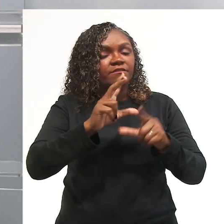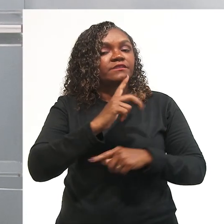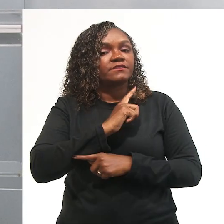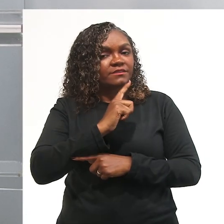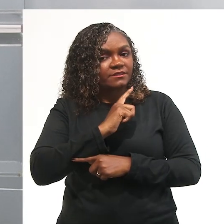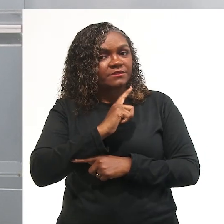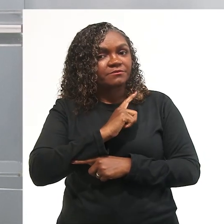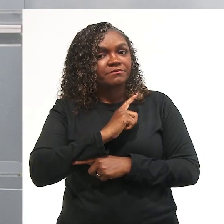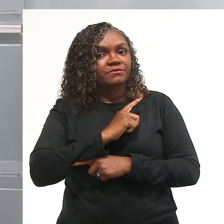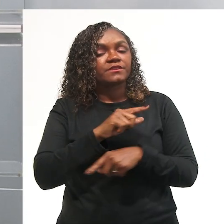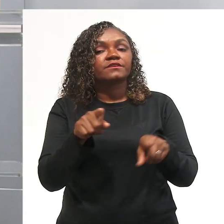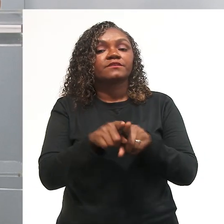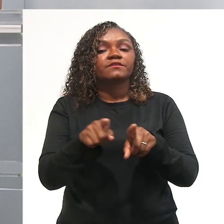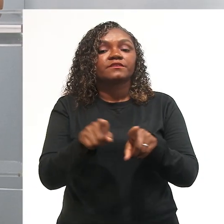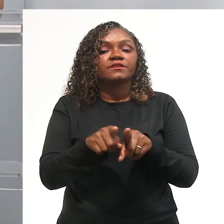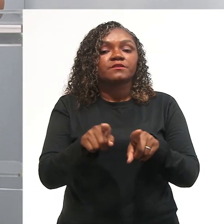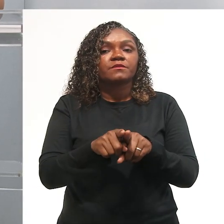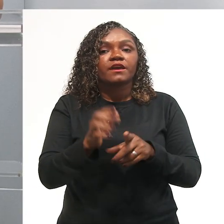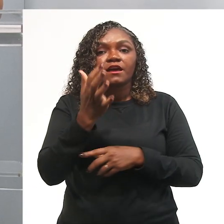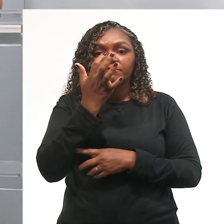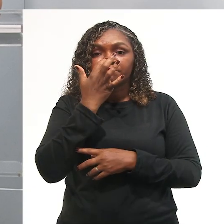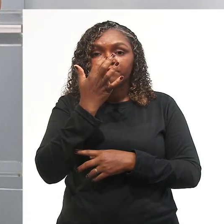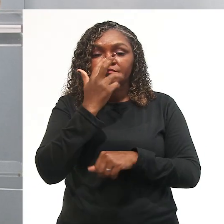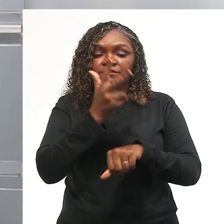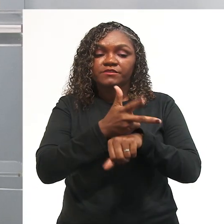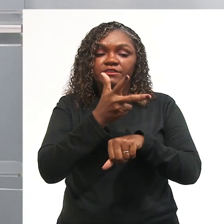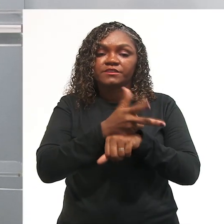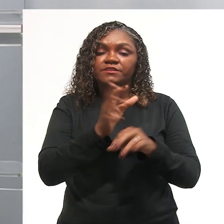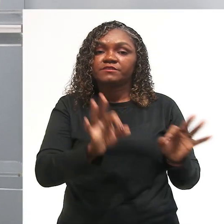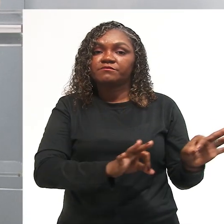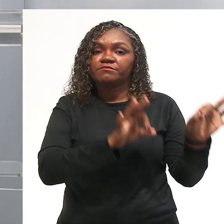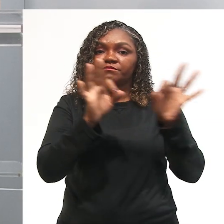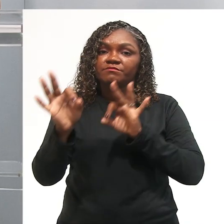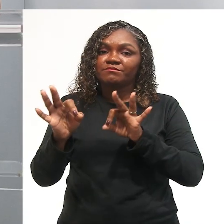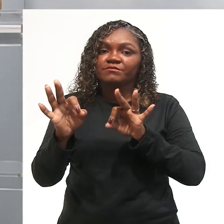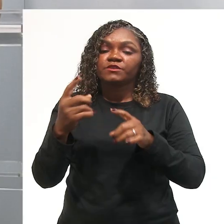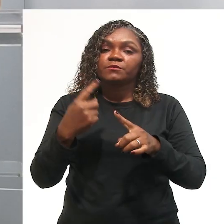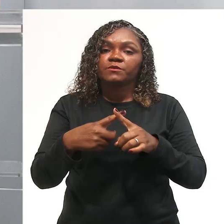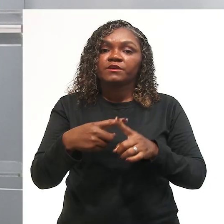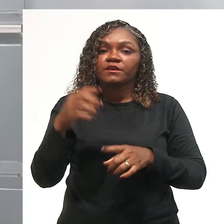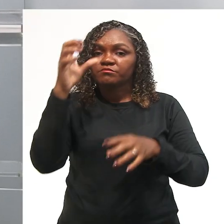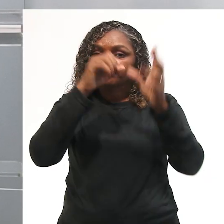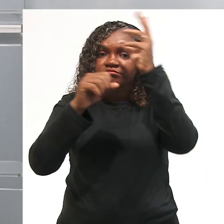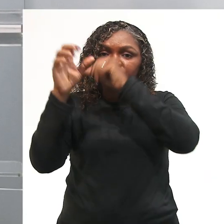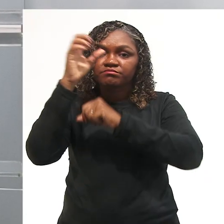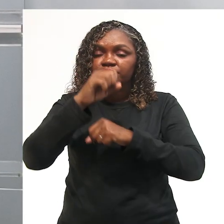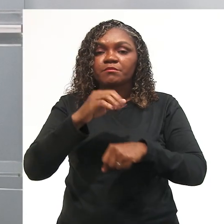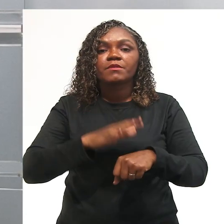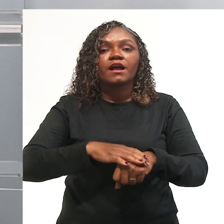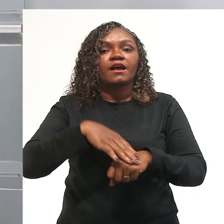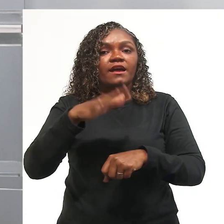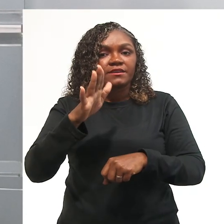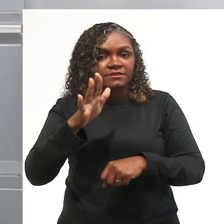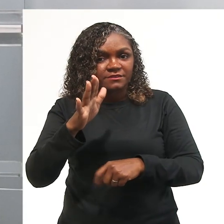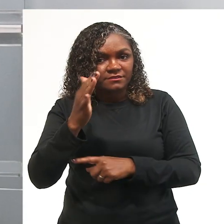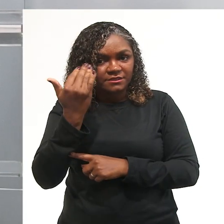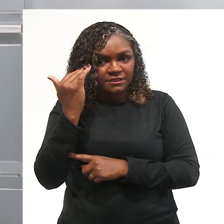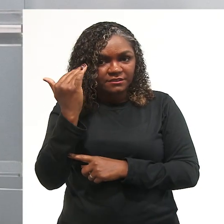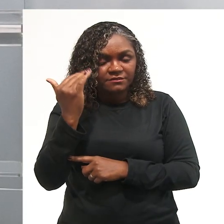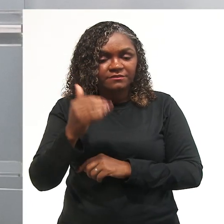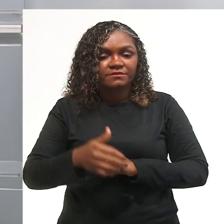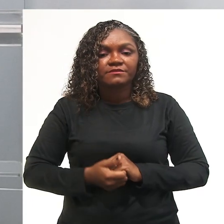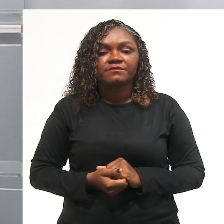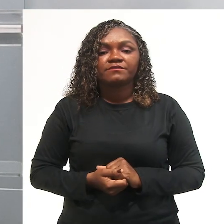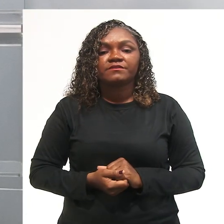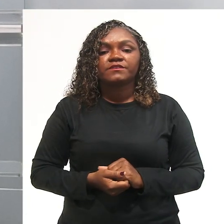né? E que também assistam todos os vídeos propostos para aprofundar mais um pouquinho em cada um desses pontos, tá